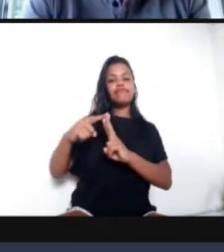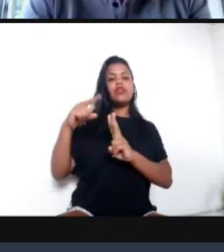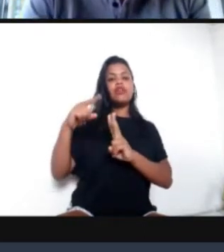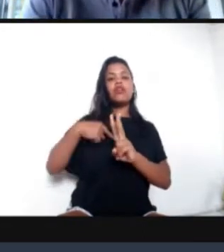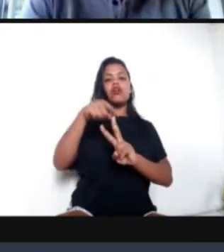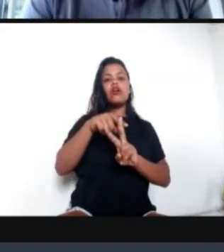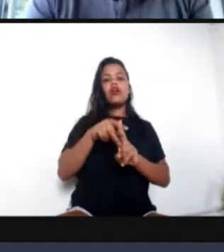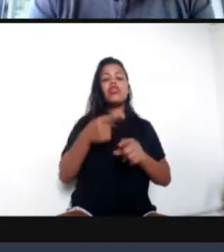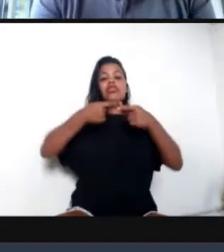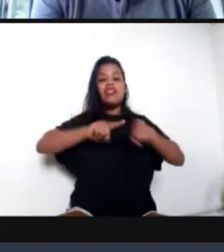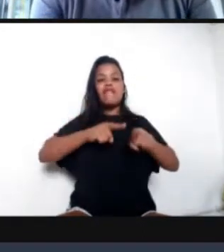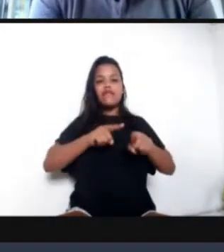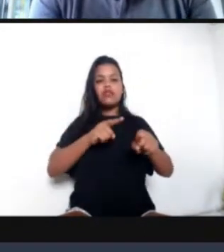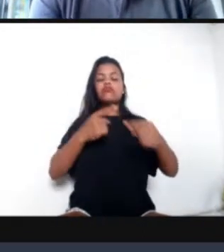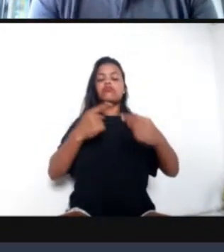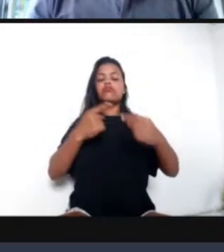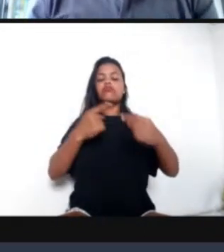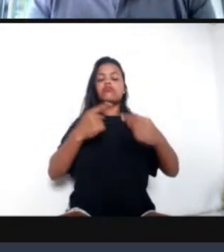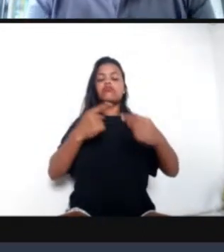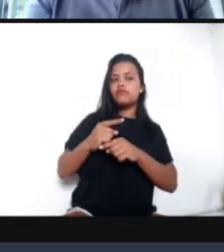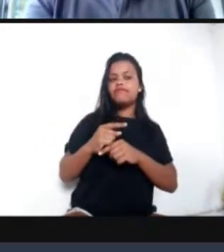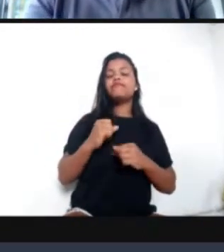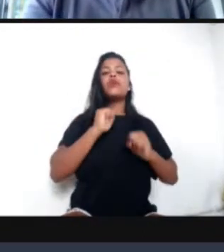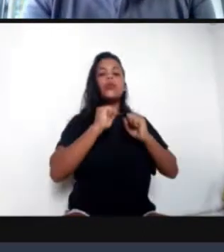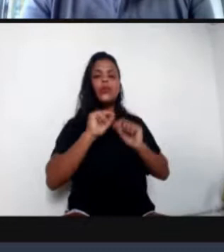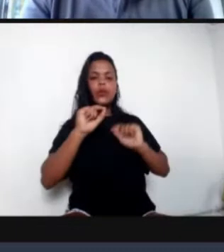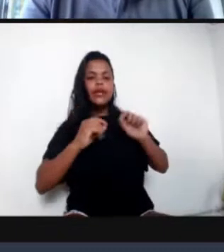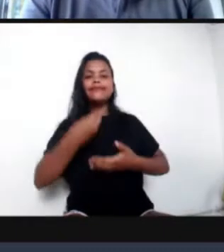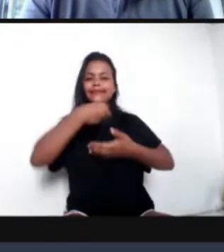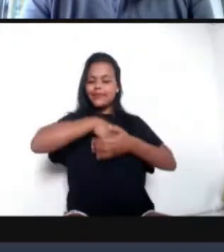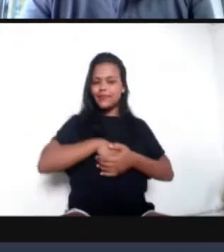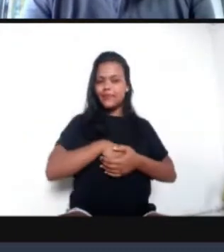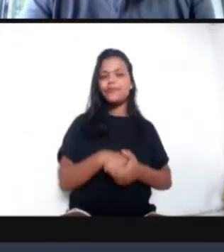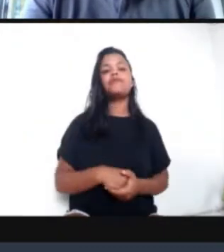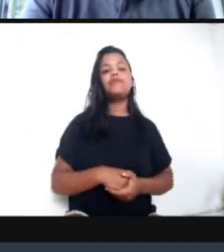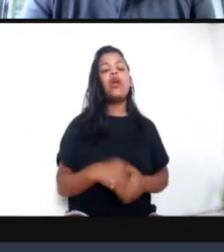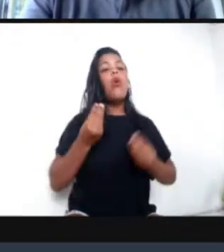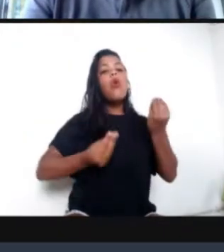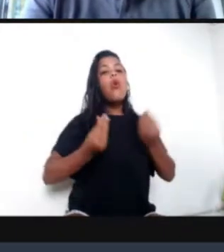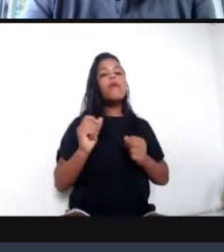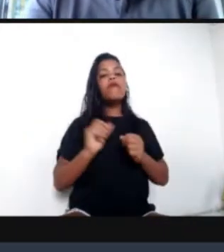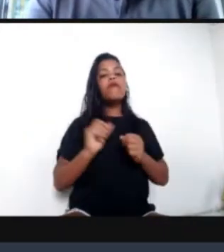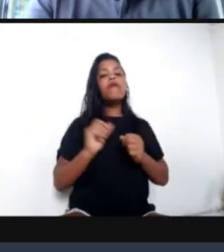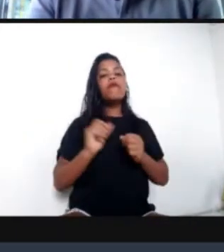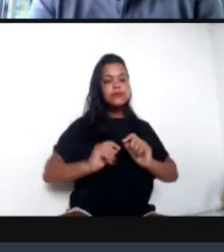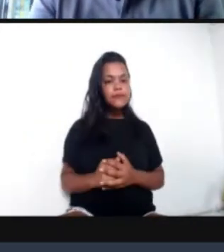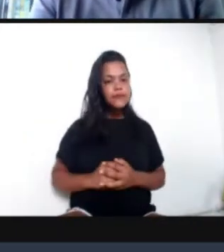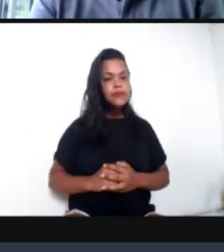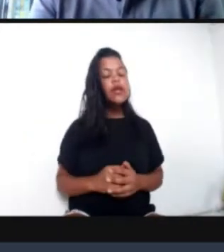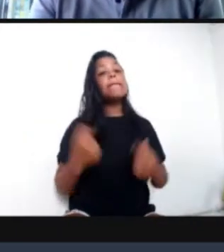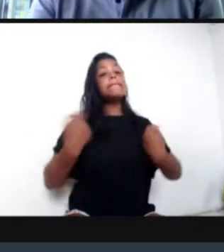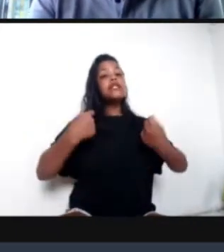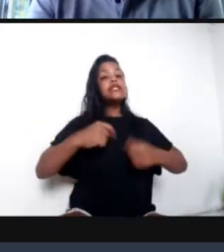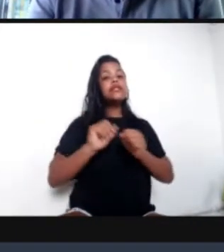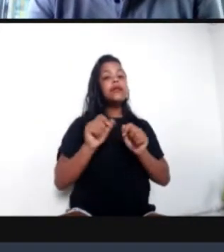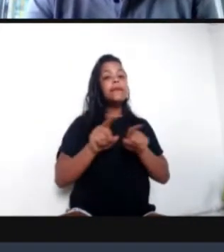daquilo que é estranho e destruí-lo. E para fazer isso, ele precisa também fazer a manutenção da identidade bioquímica de